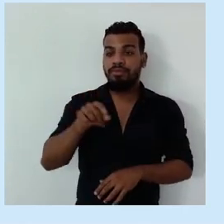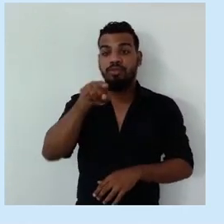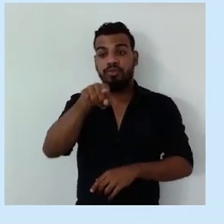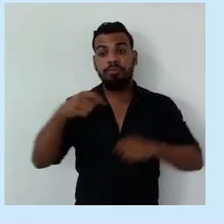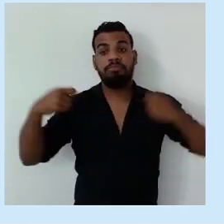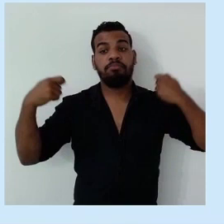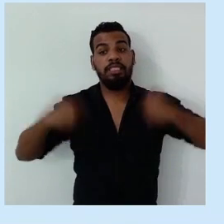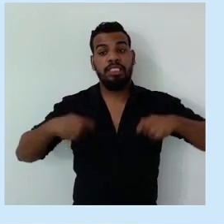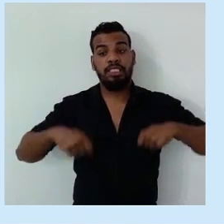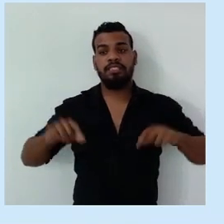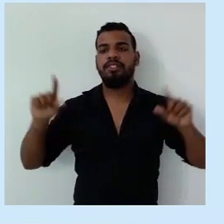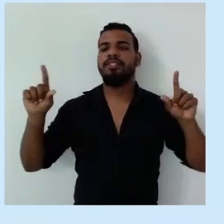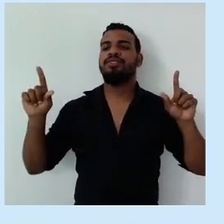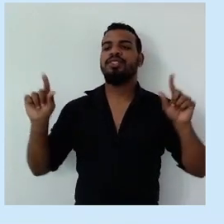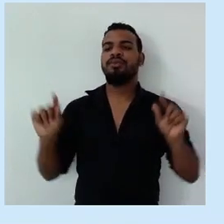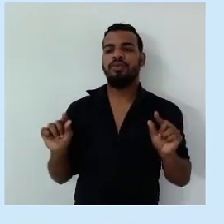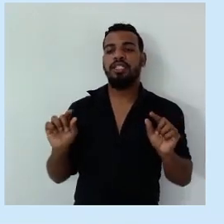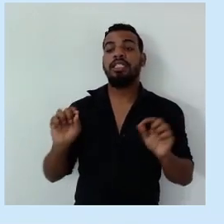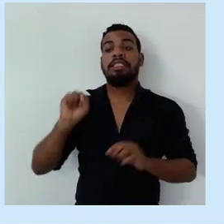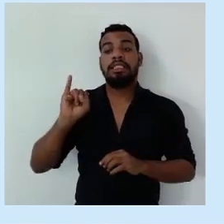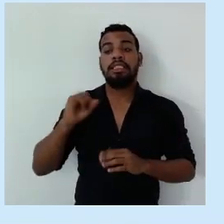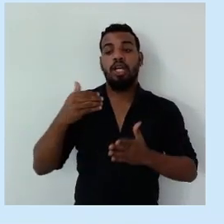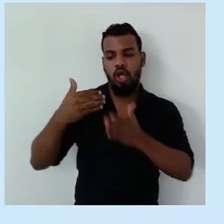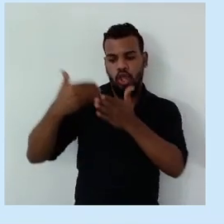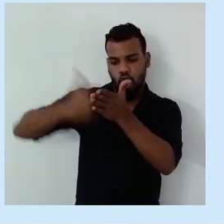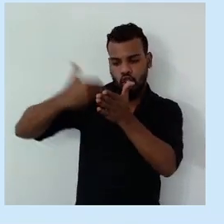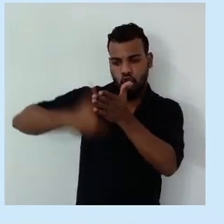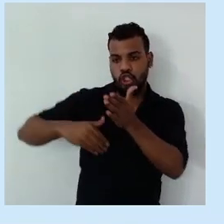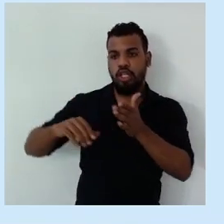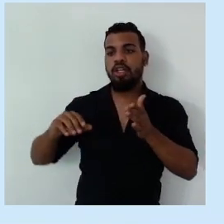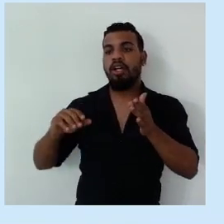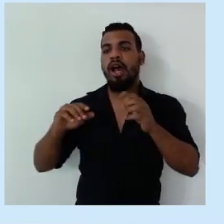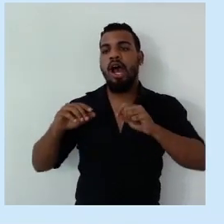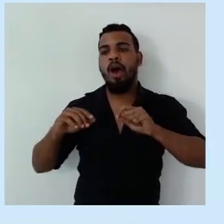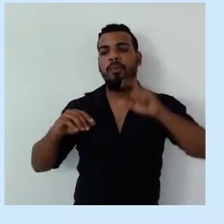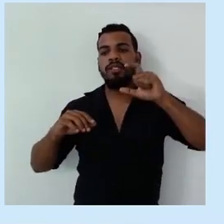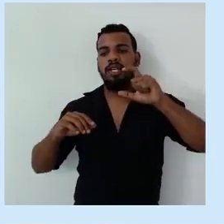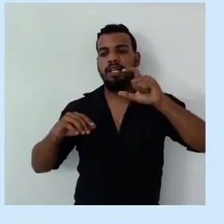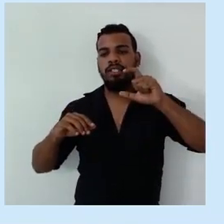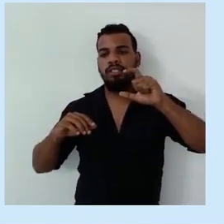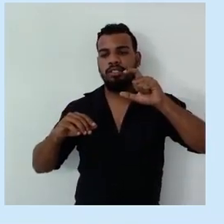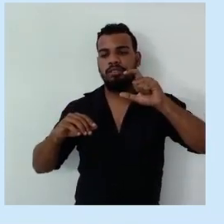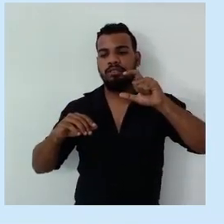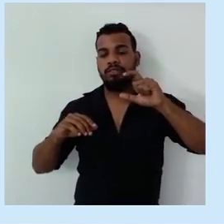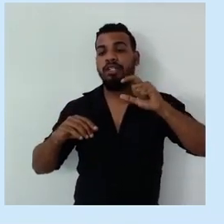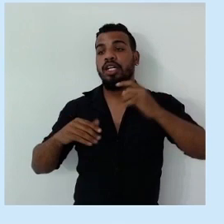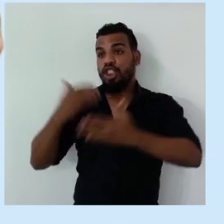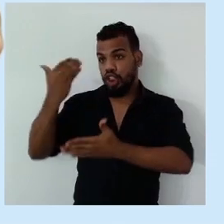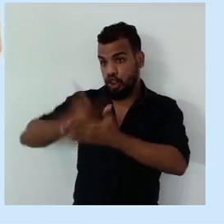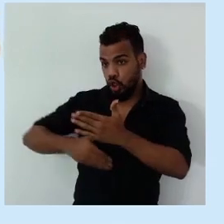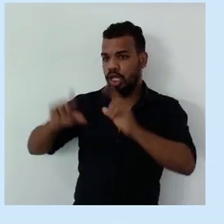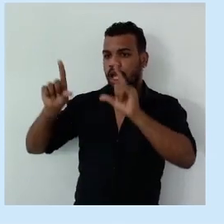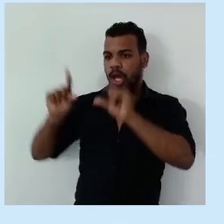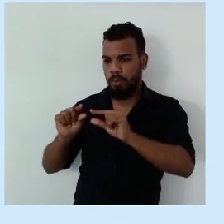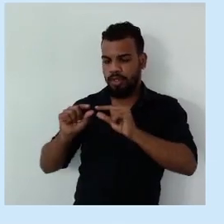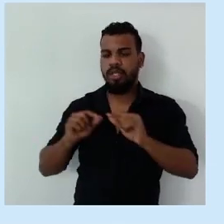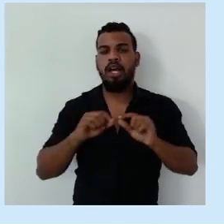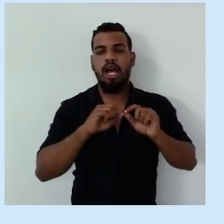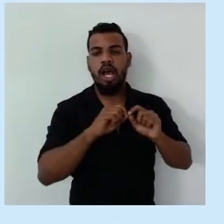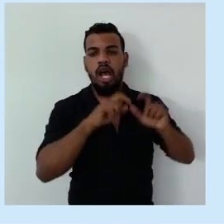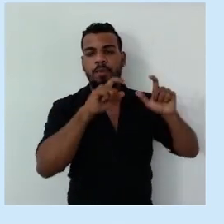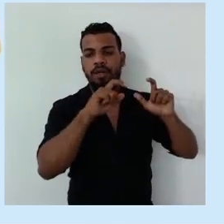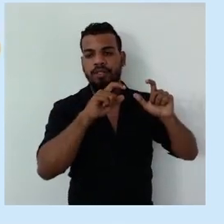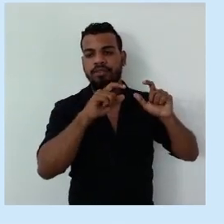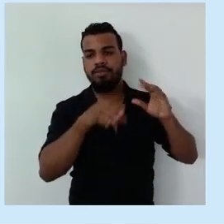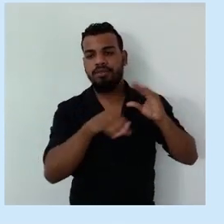precisa diminuir se for desconto, precisa aumentar se for acréscimo, se for aumento ou se não